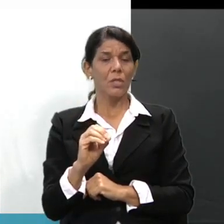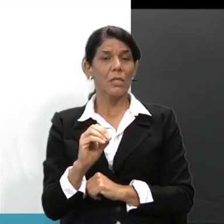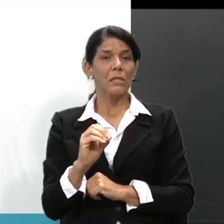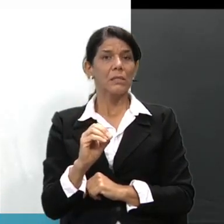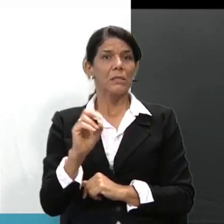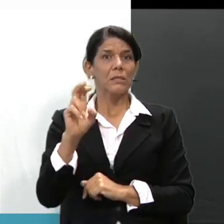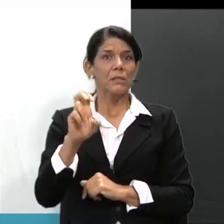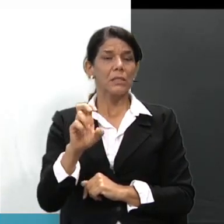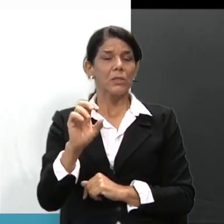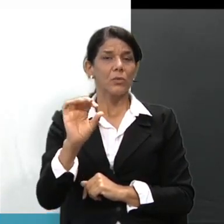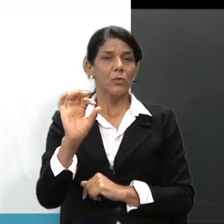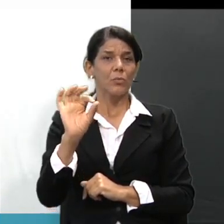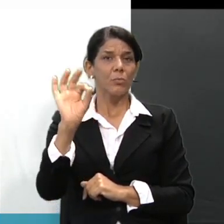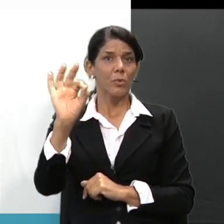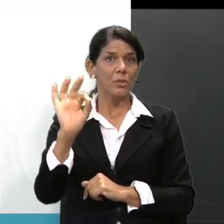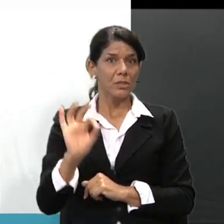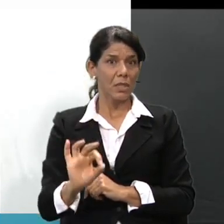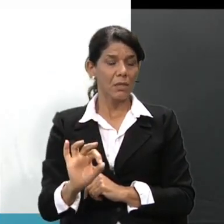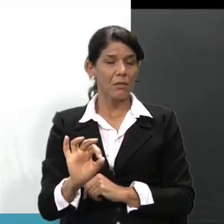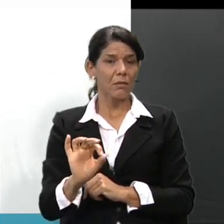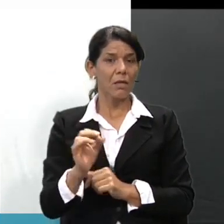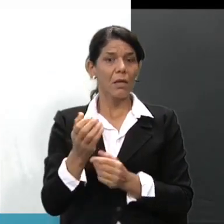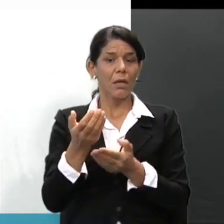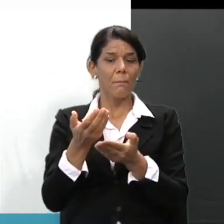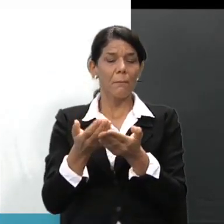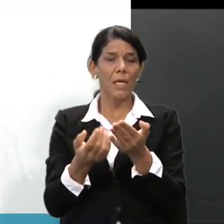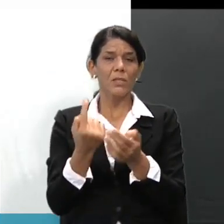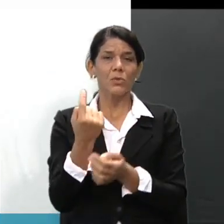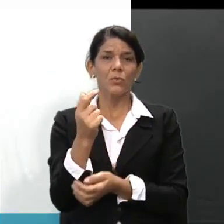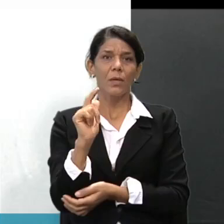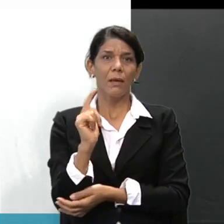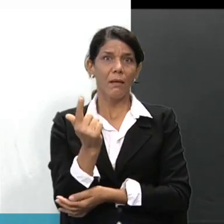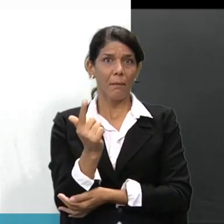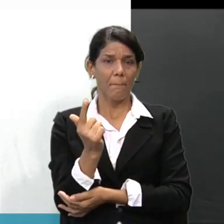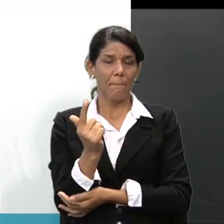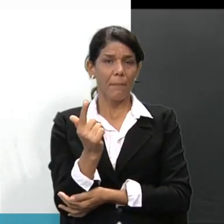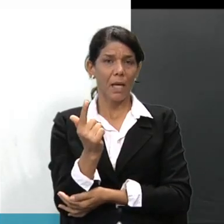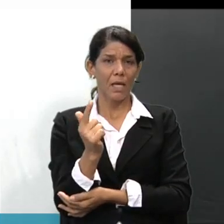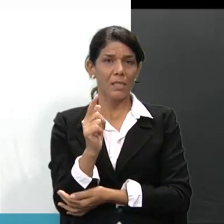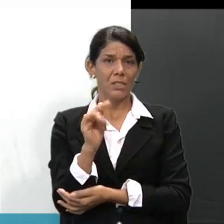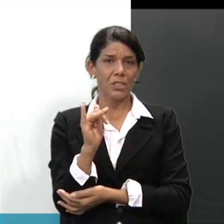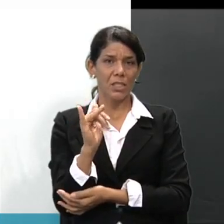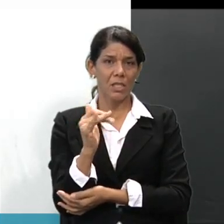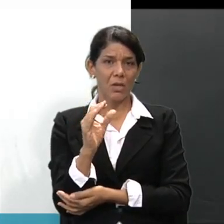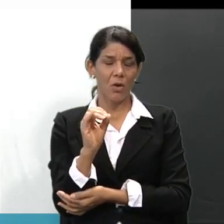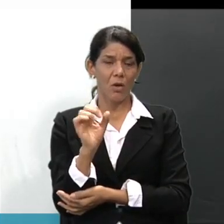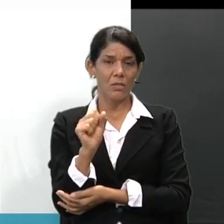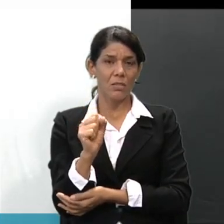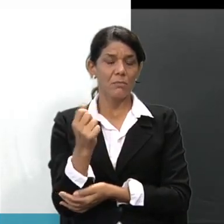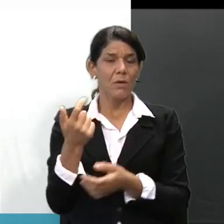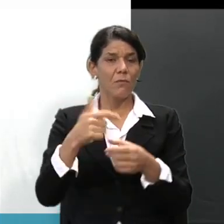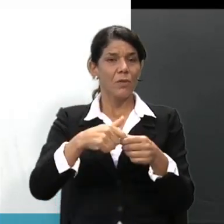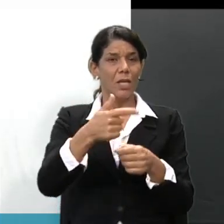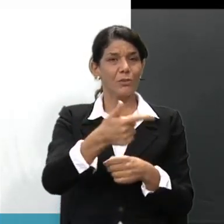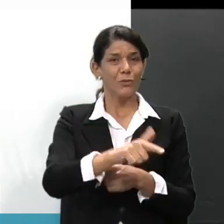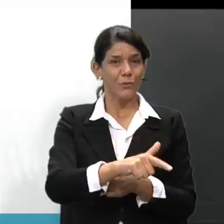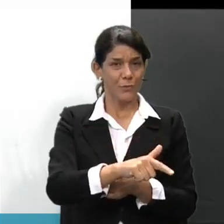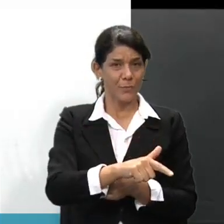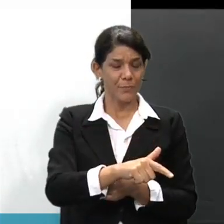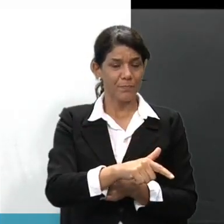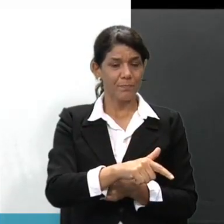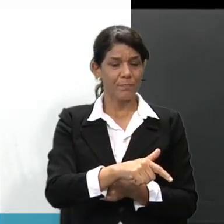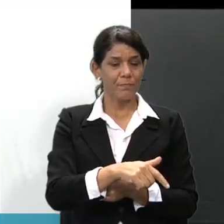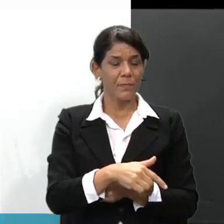concentração 5%, nós vamos perder 1 grama de glicose que deve ser reposto,